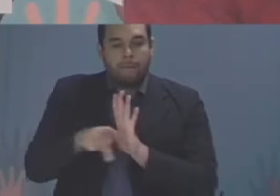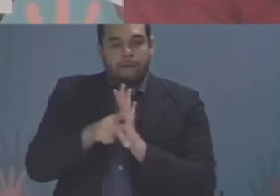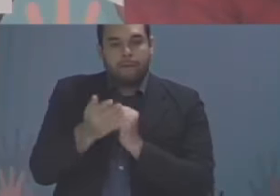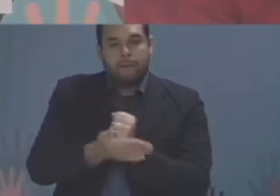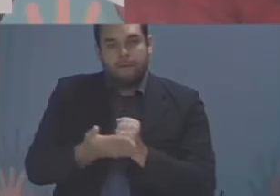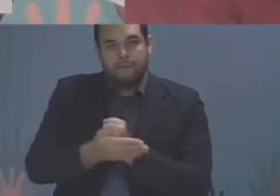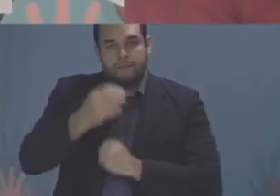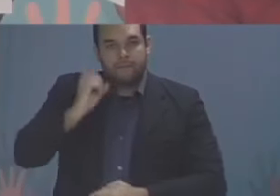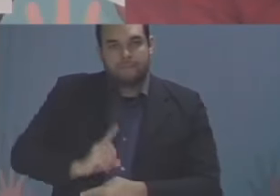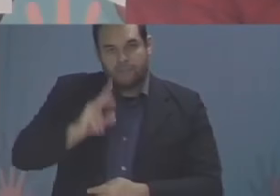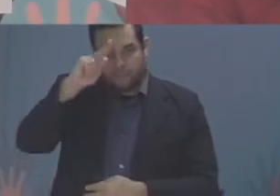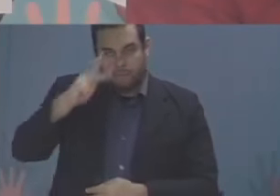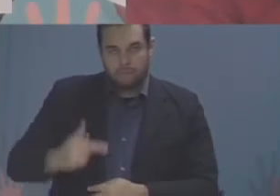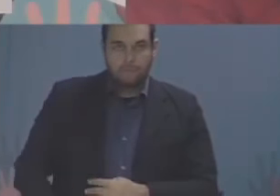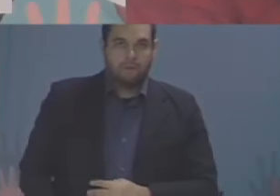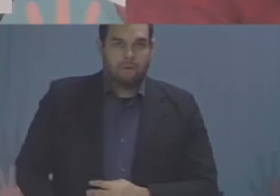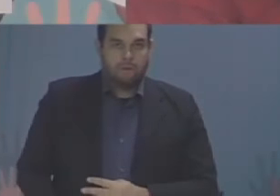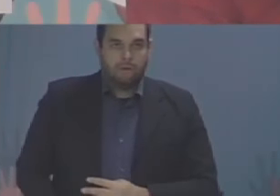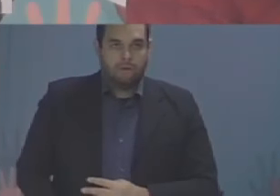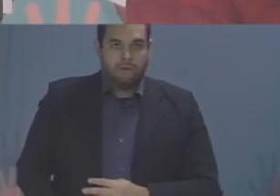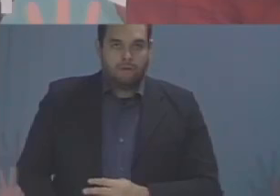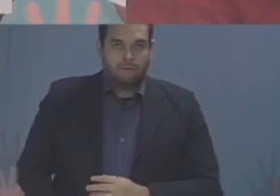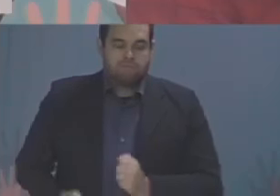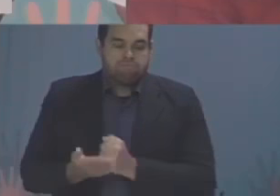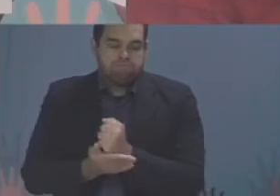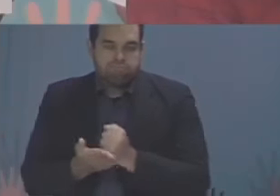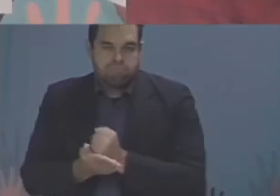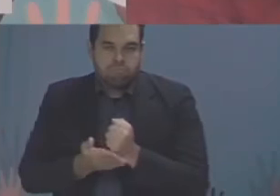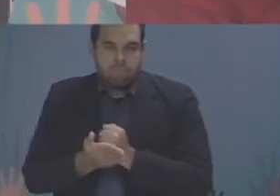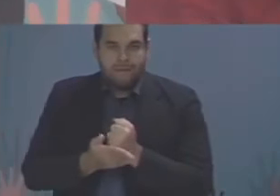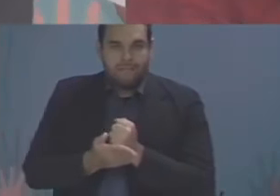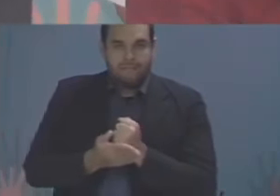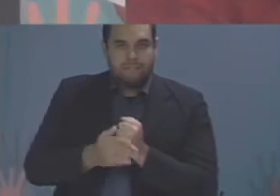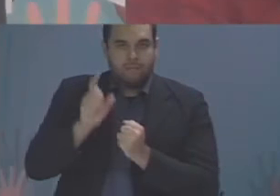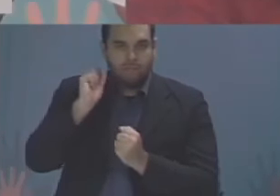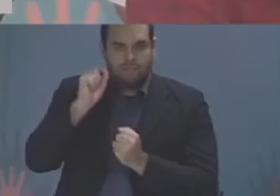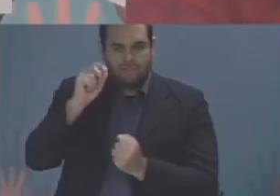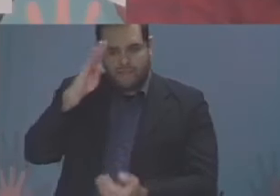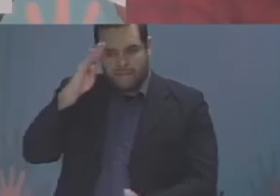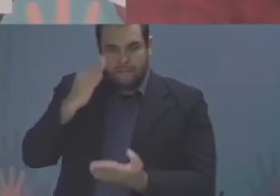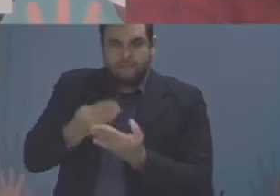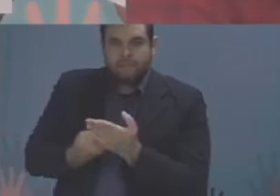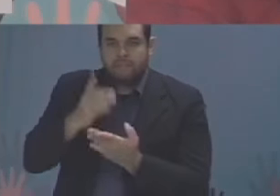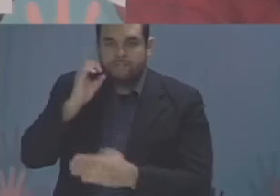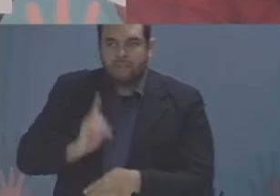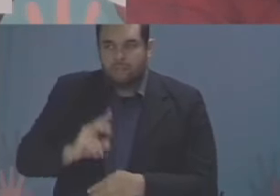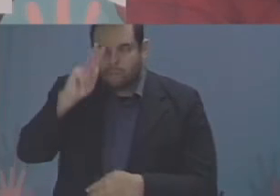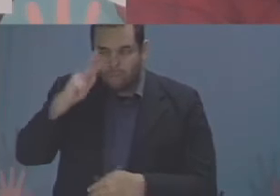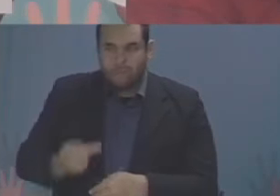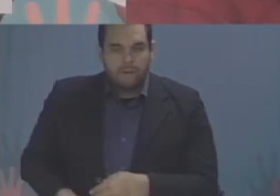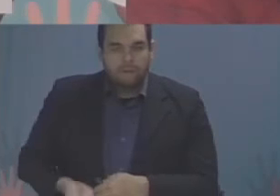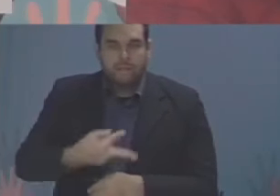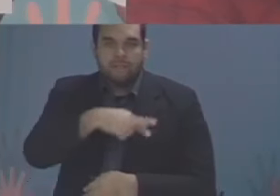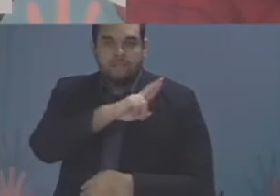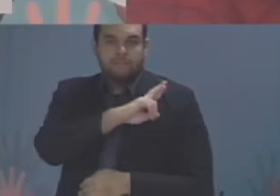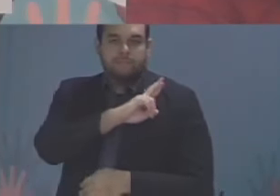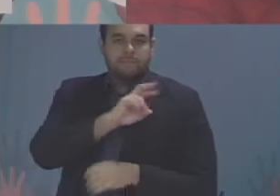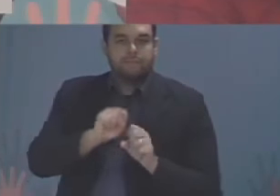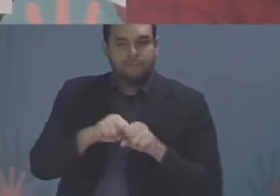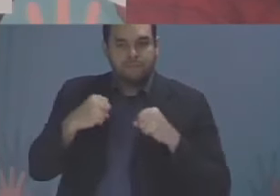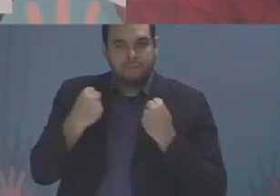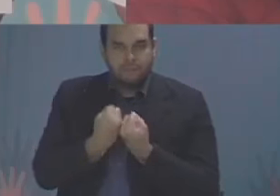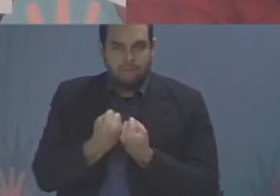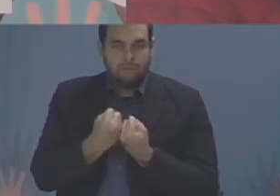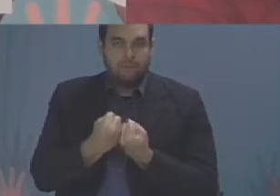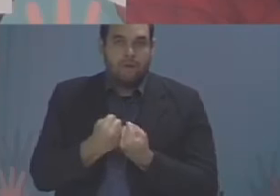uma psicologia com princípios, né, que seja calcada nos direitos humanos e no compromisso social. Nós